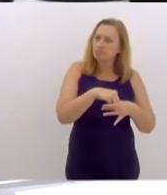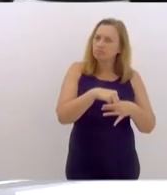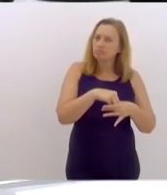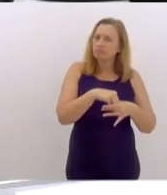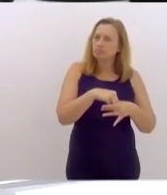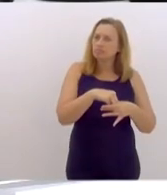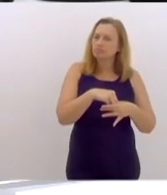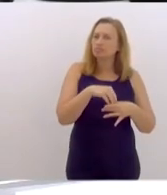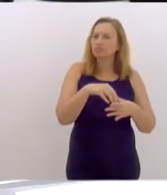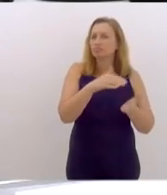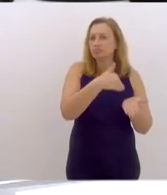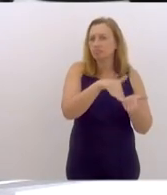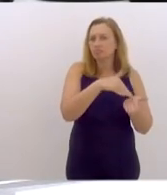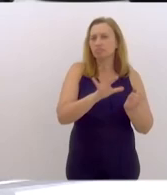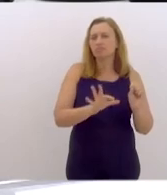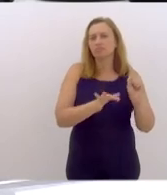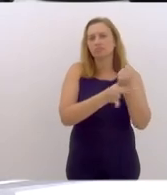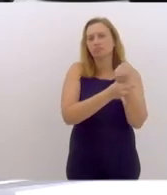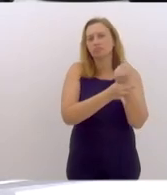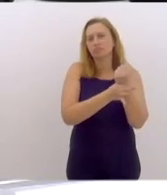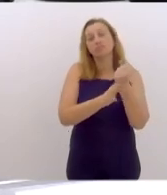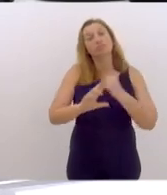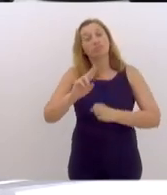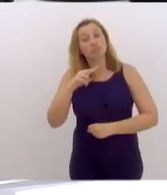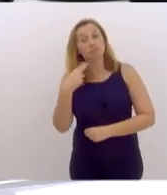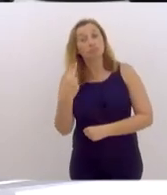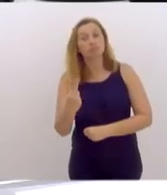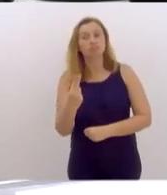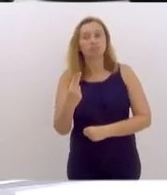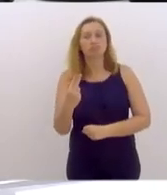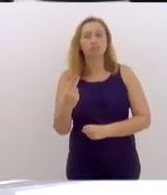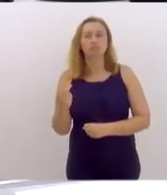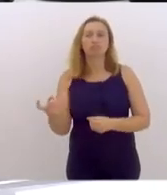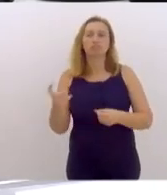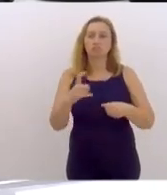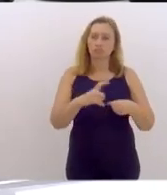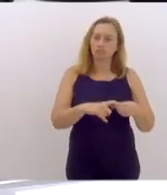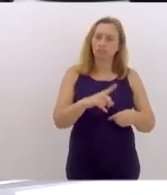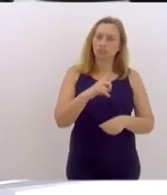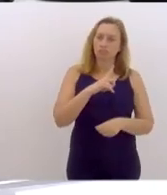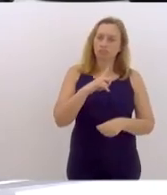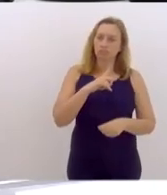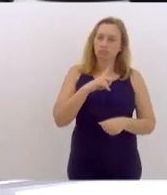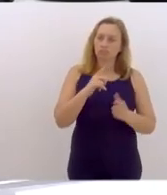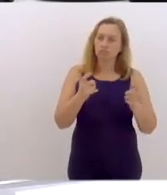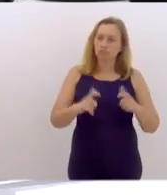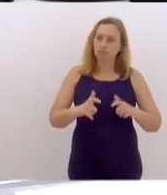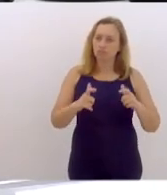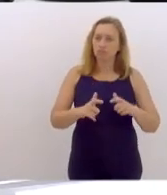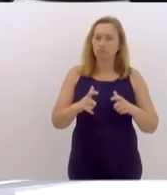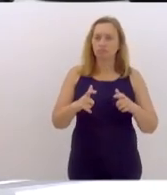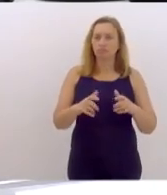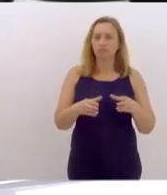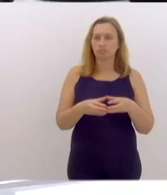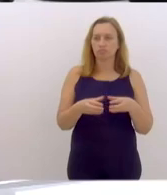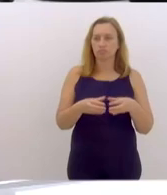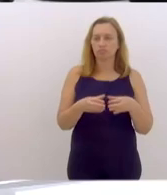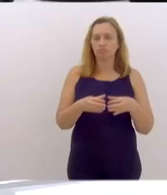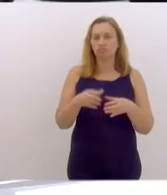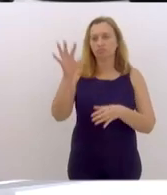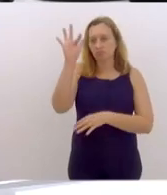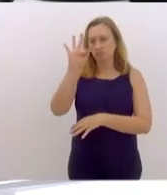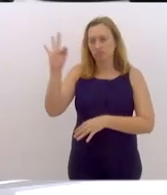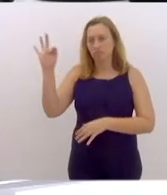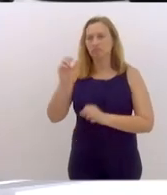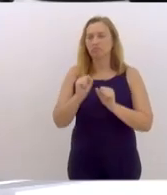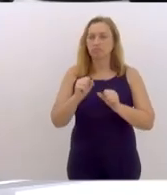e da secretaria de segurança ou né voltar a ter um órgão talvez Federal que possa